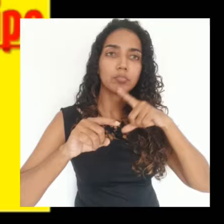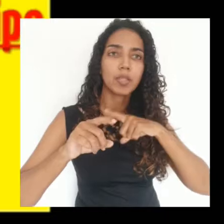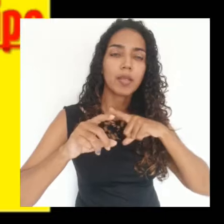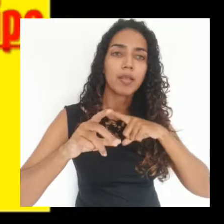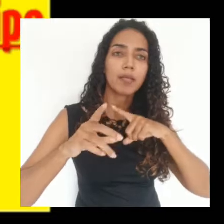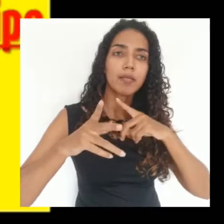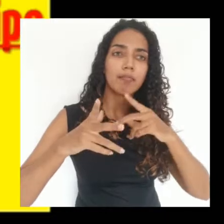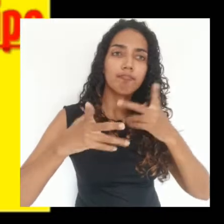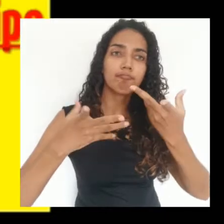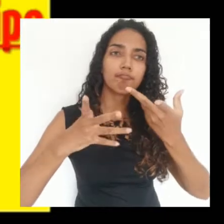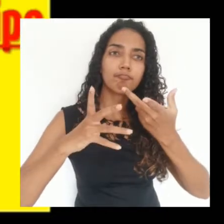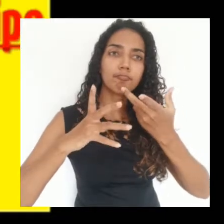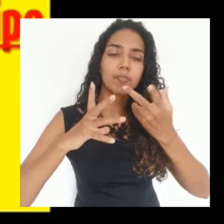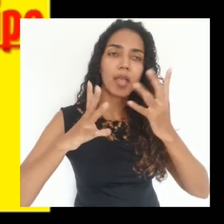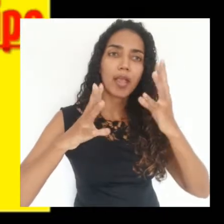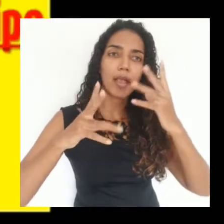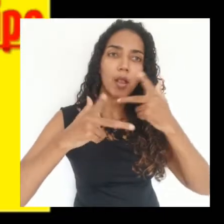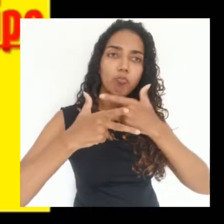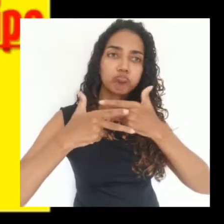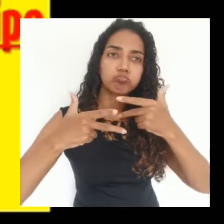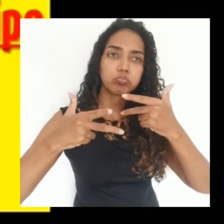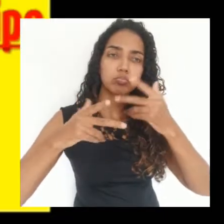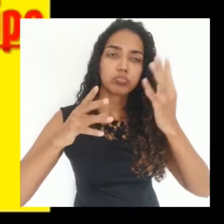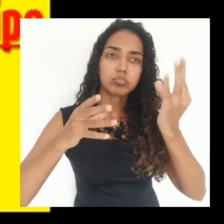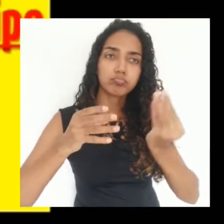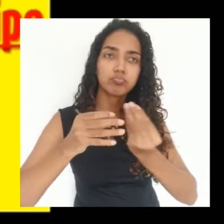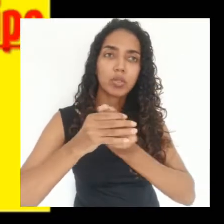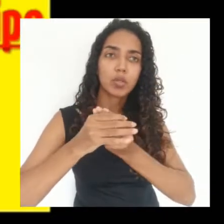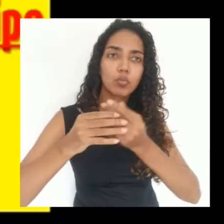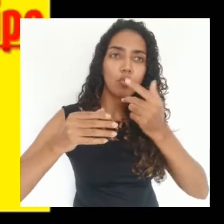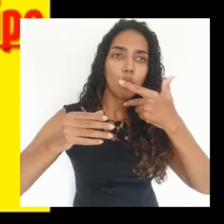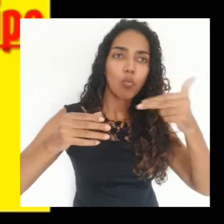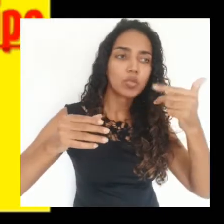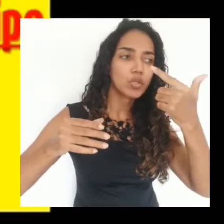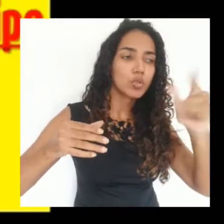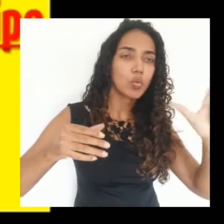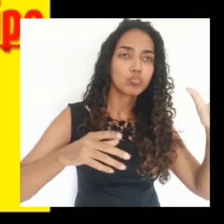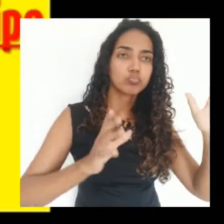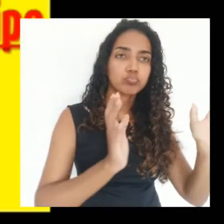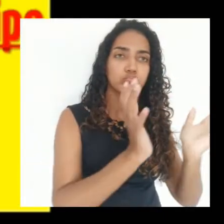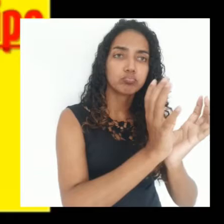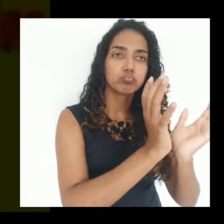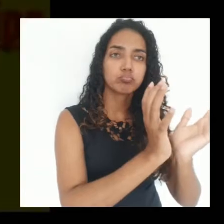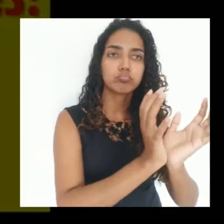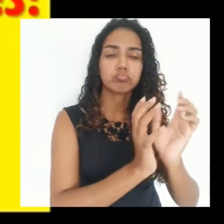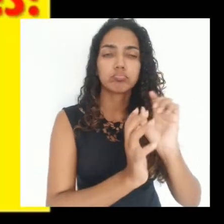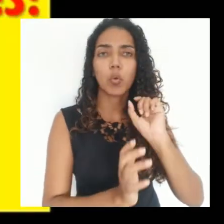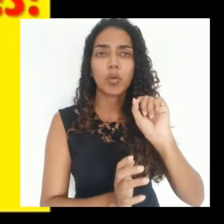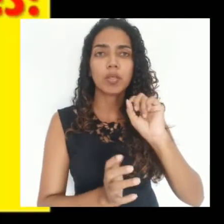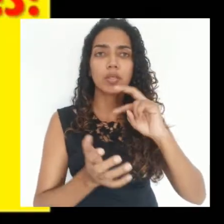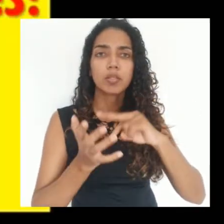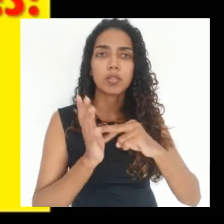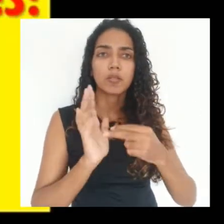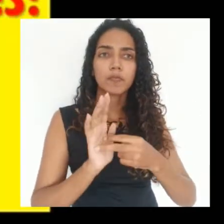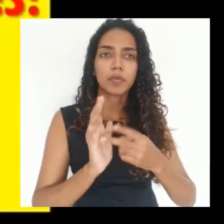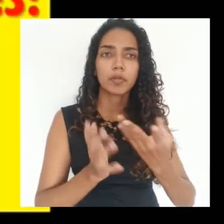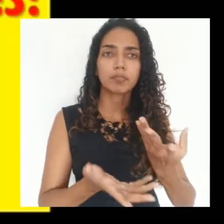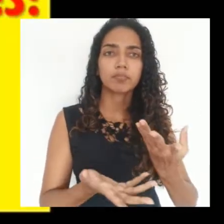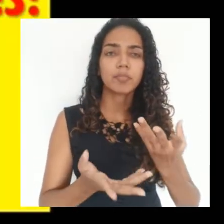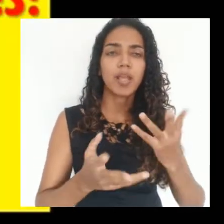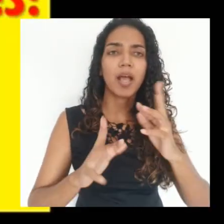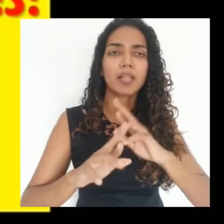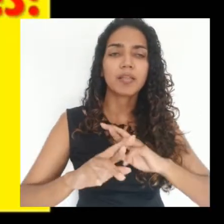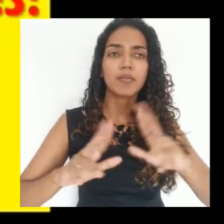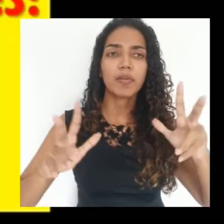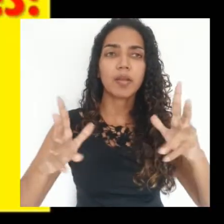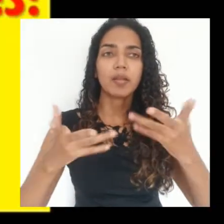compõe, no caso da composição, objetos de outro tipo. O que é que significa isso? Qual a diferença entre agregação